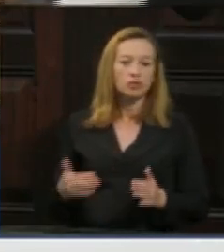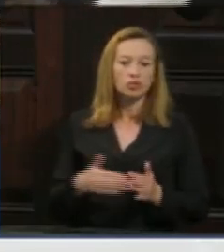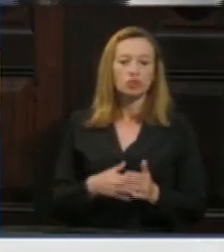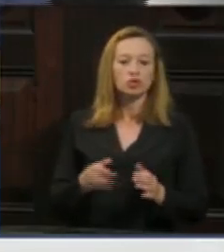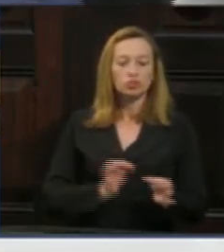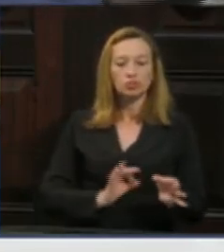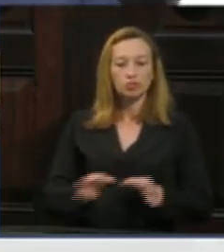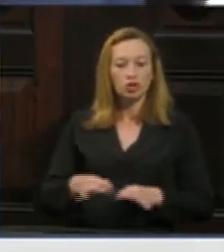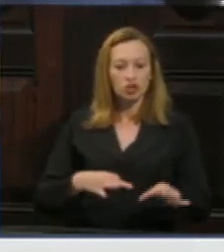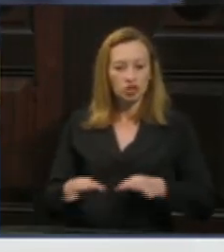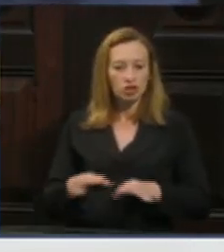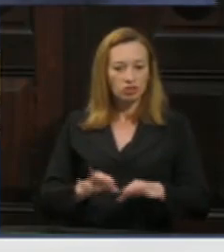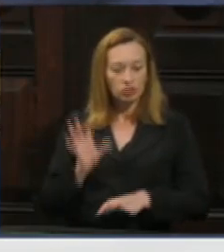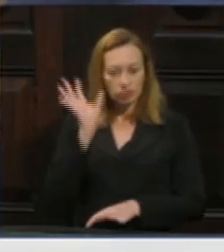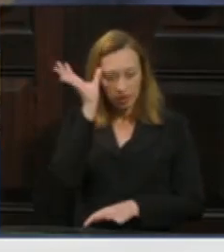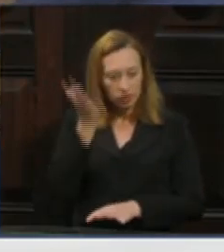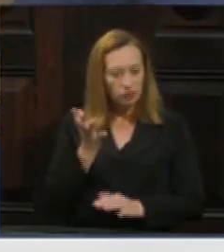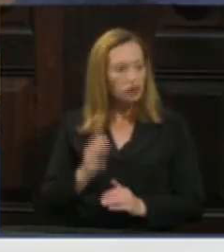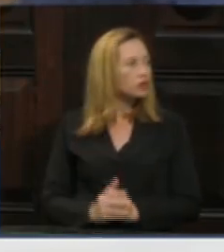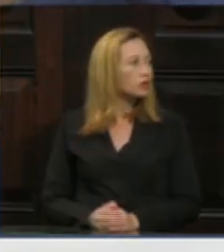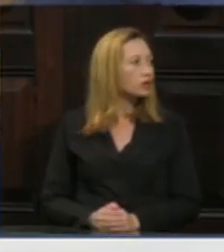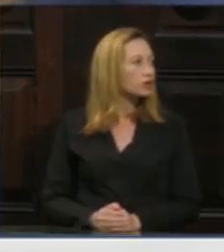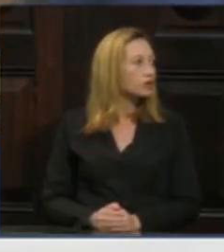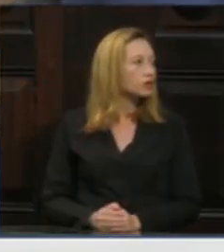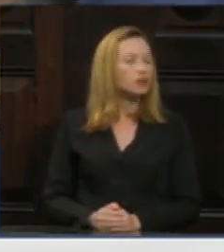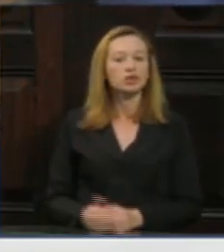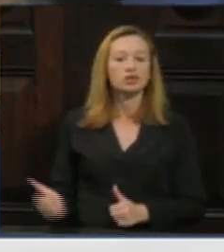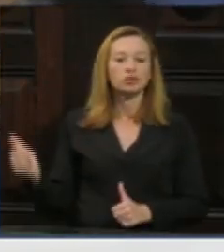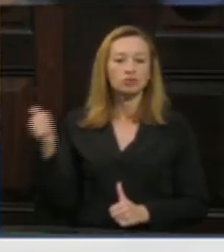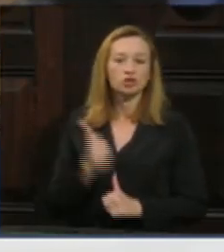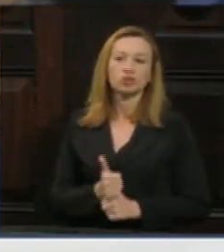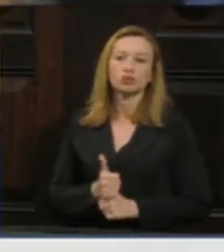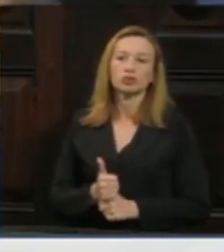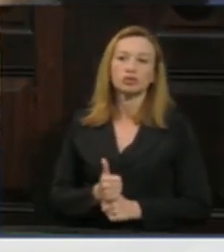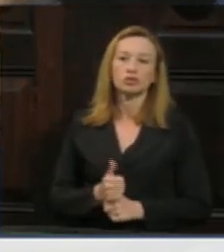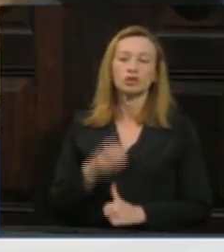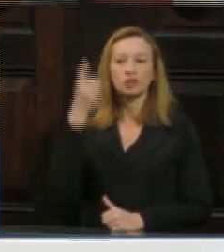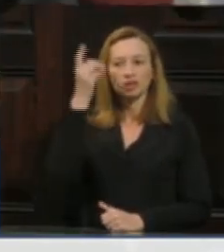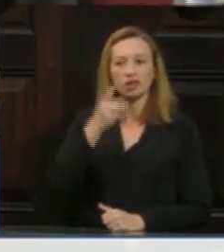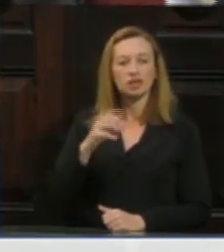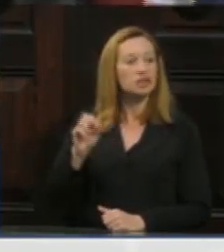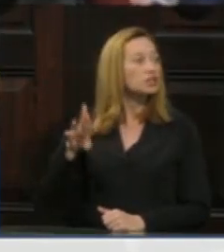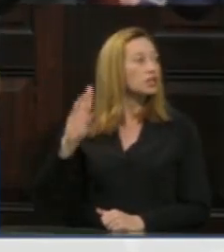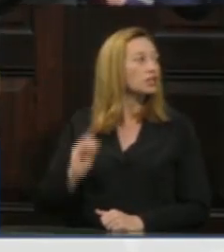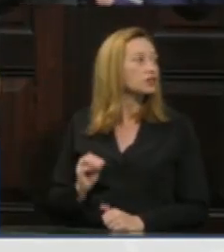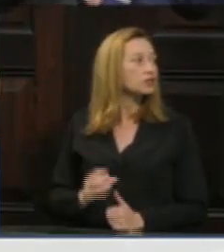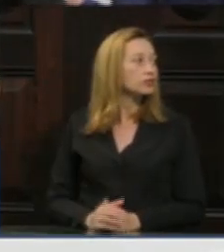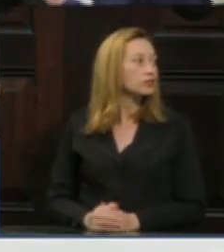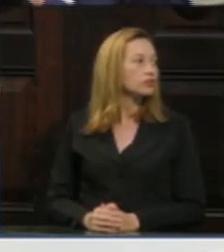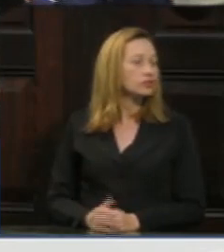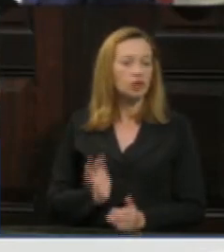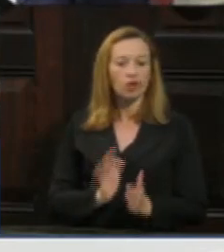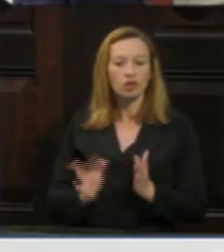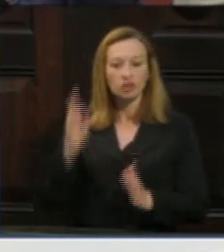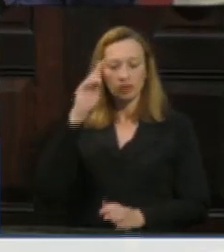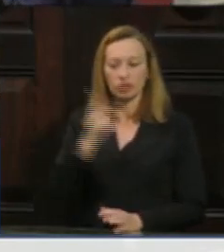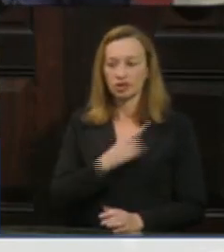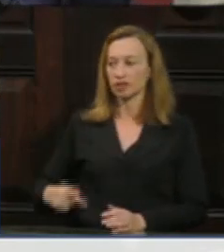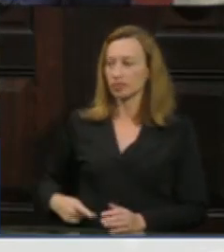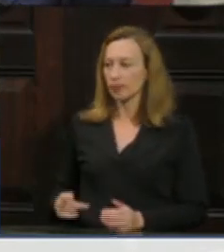me inscrever junto com o Valdec e com outros para declarar esse projeto. Inscrito está, deputado Carlos Mink. Tá. A